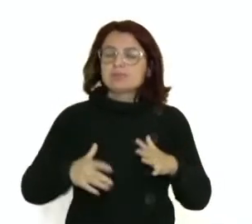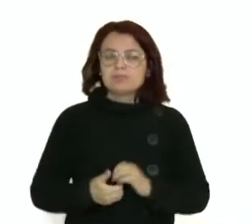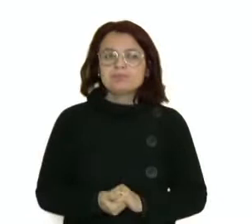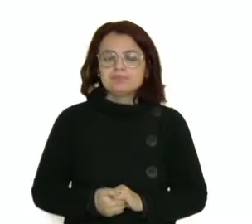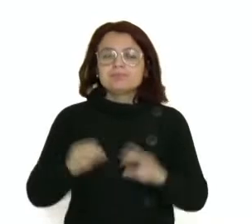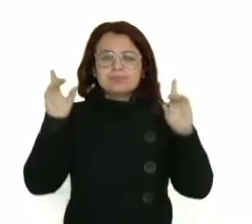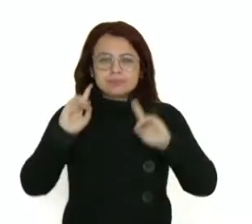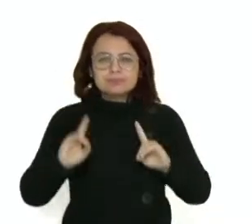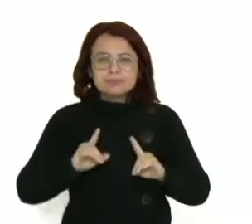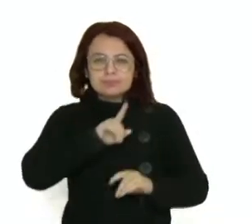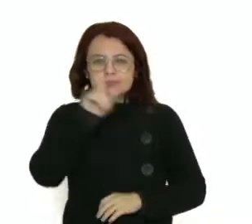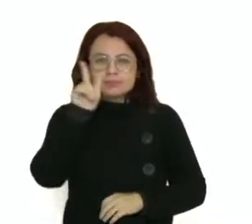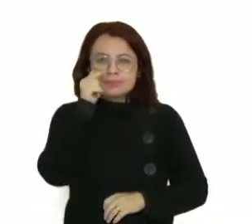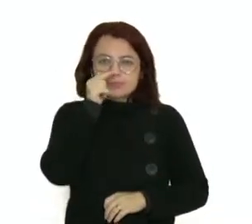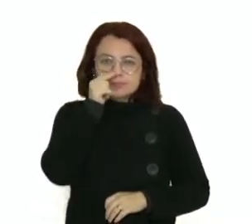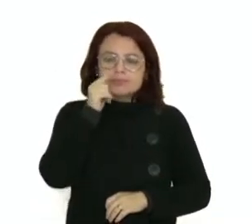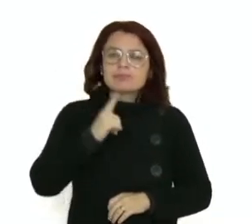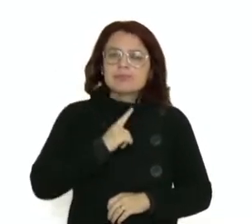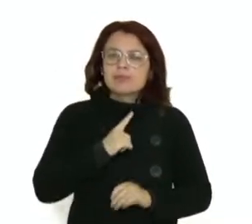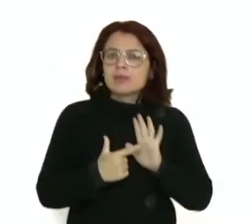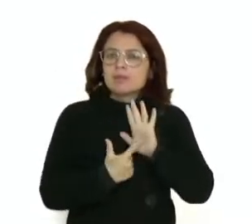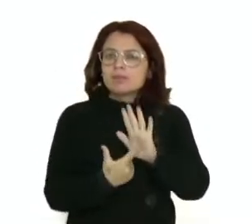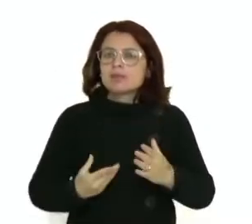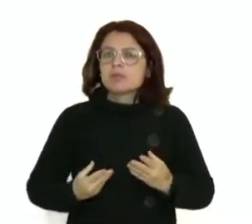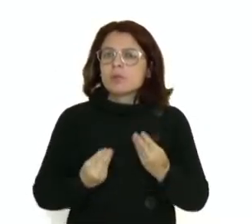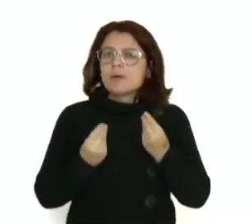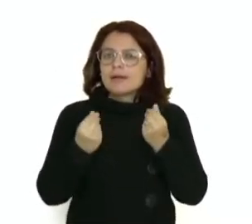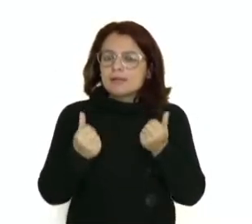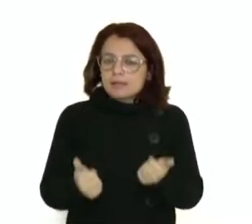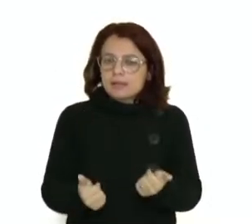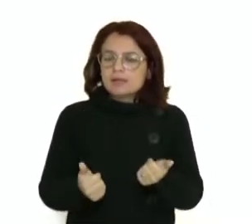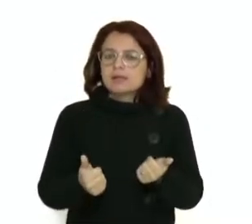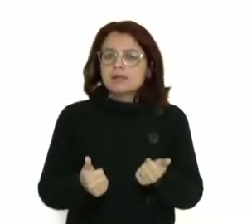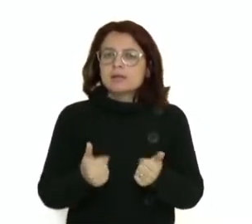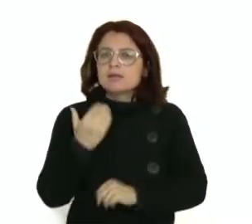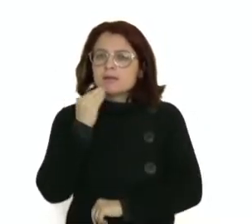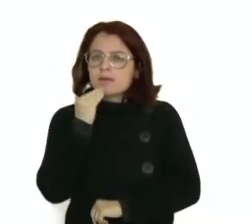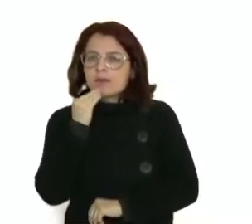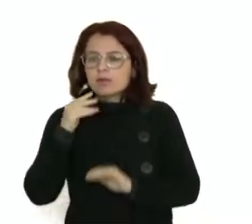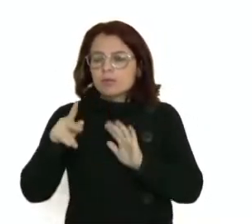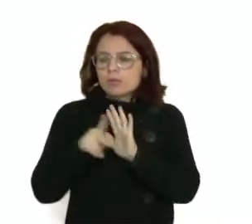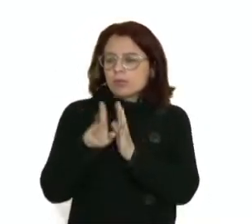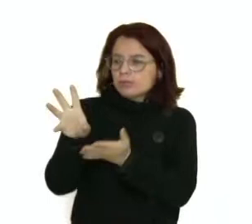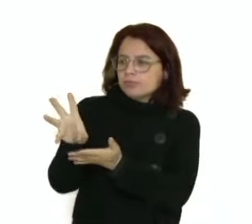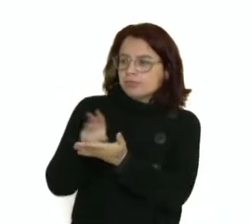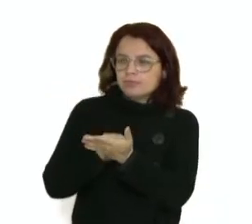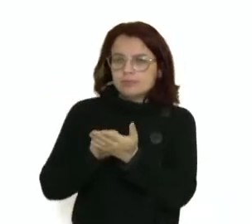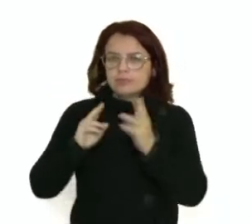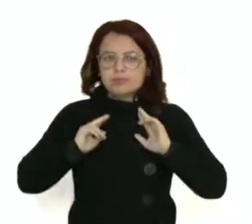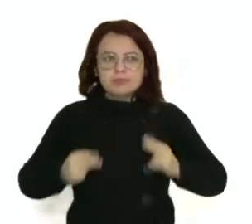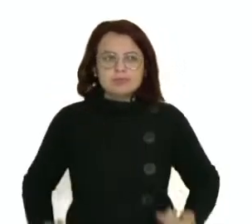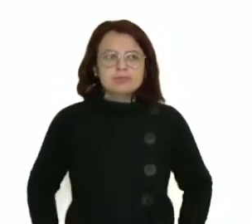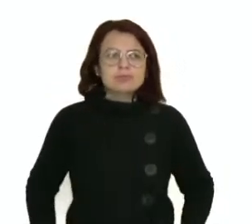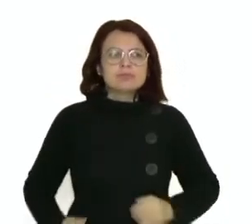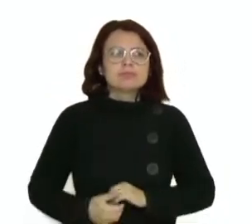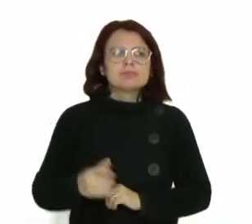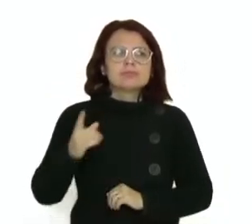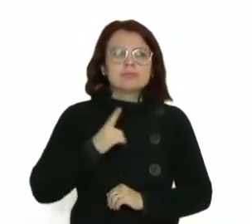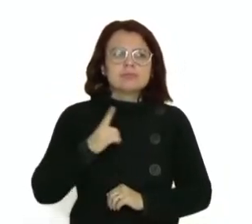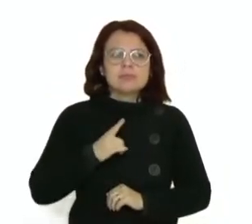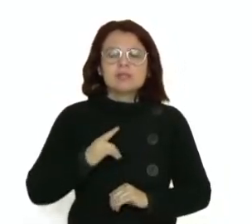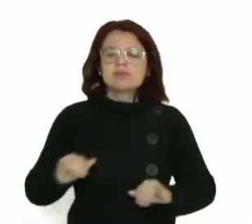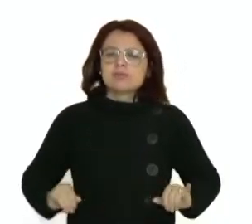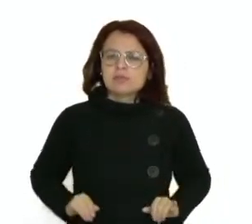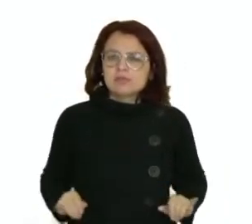gregos revelavam também qualidades e defeitos semelhantes dos seres humanos. Apaixonavam-se, sofriam,